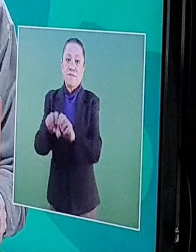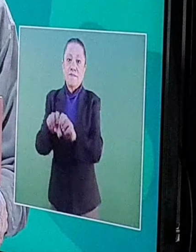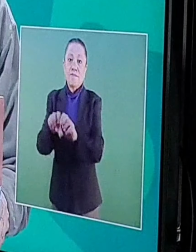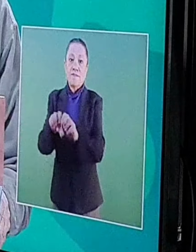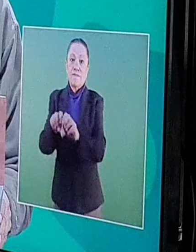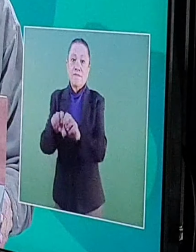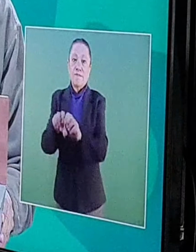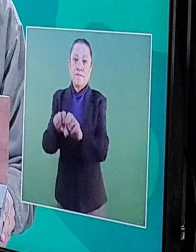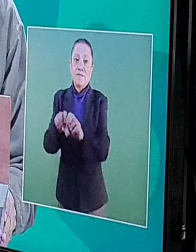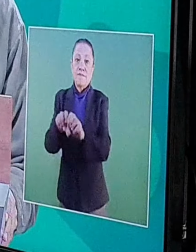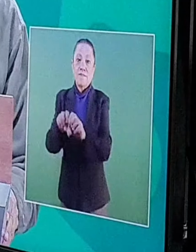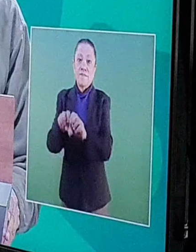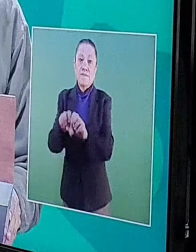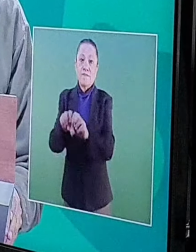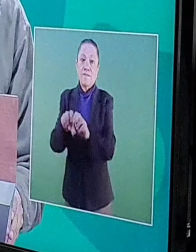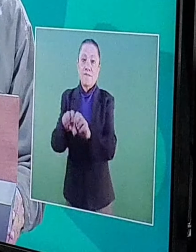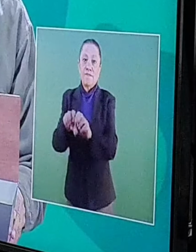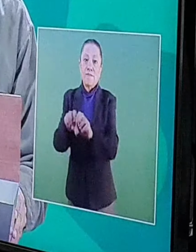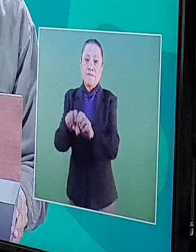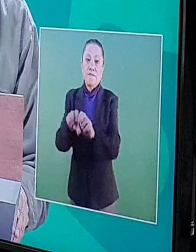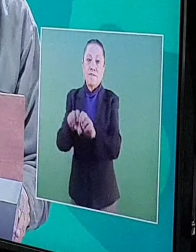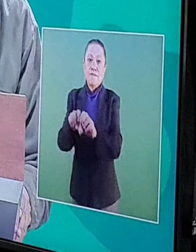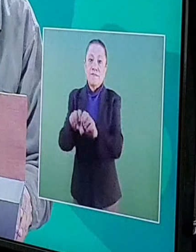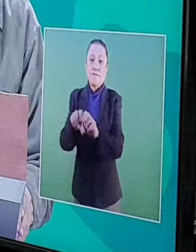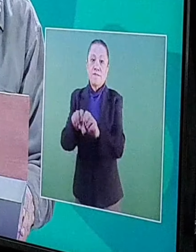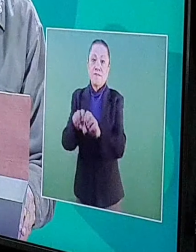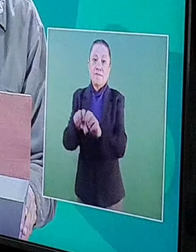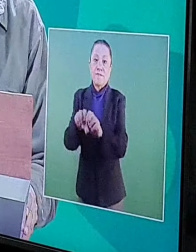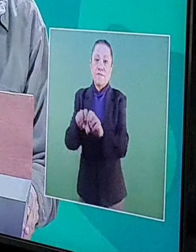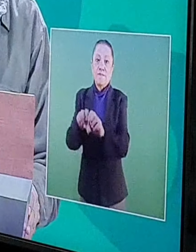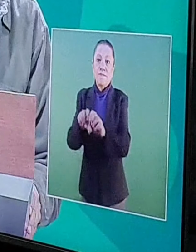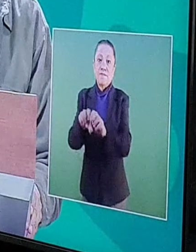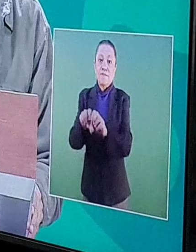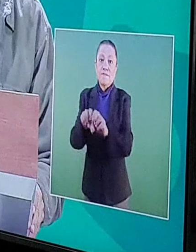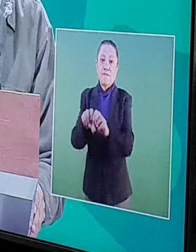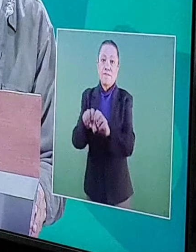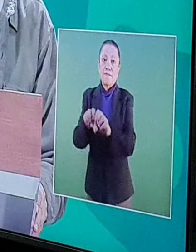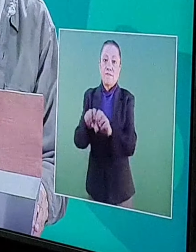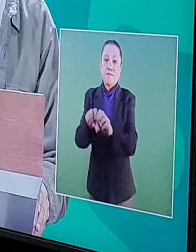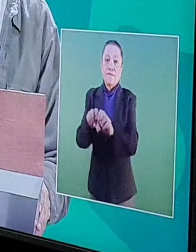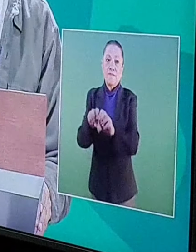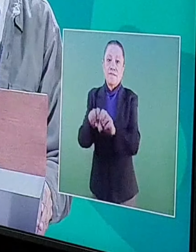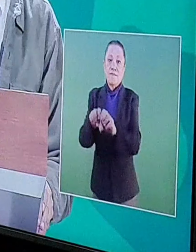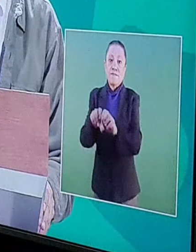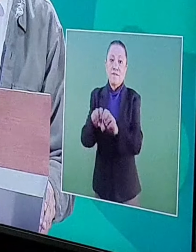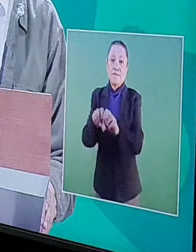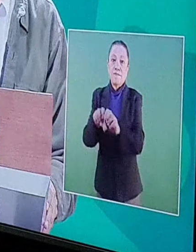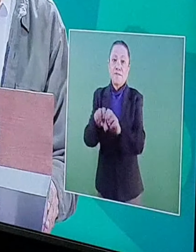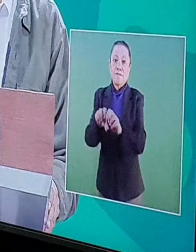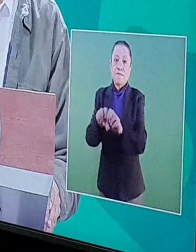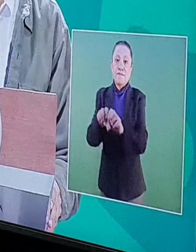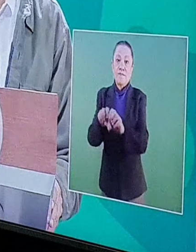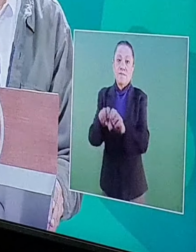restantes 46% nas mãos de particulares. Ele destacou que essa etapa